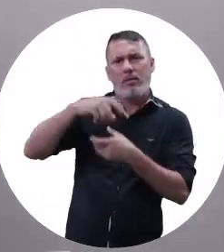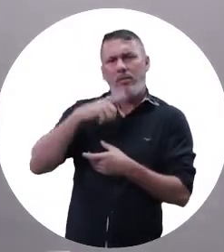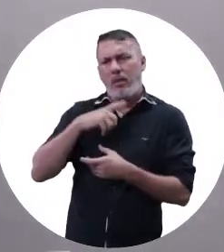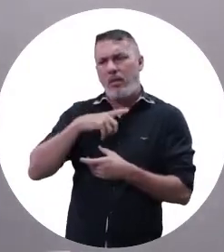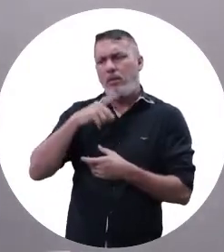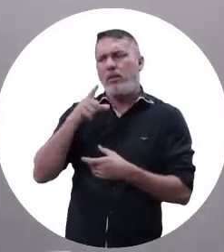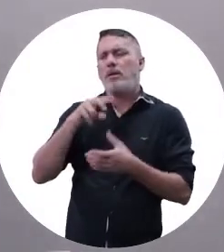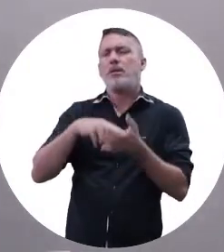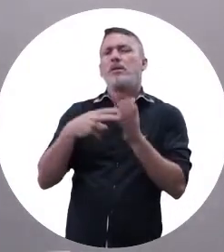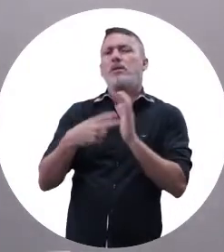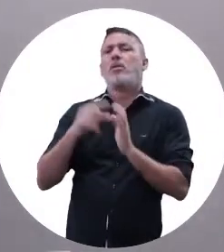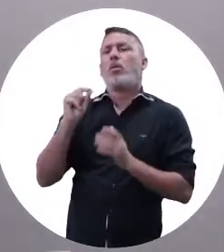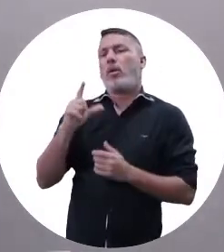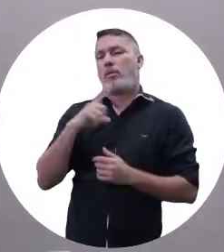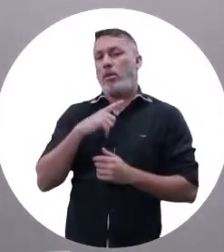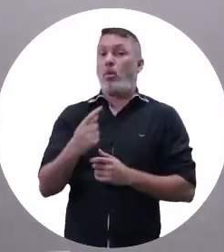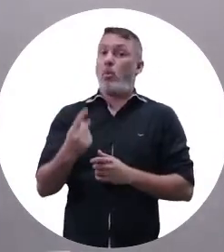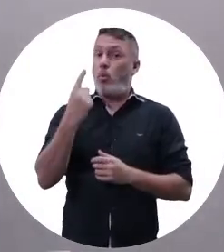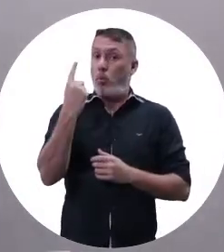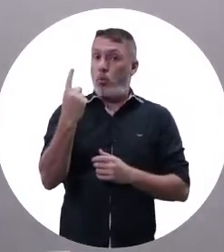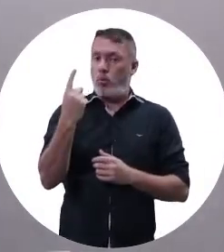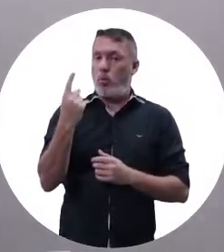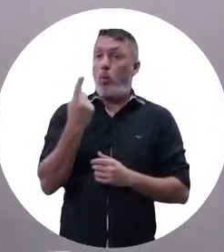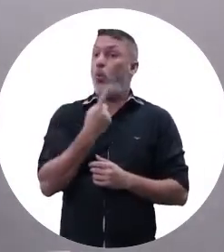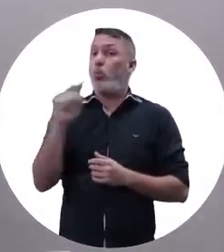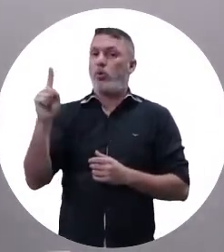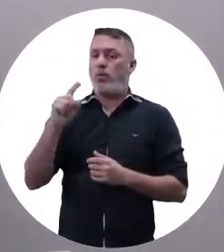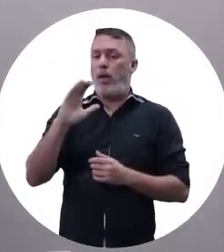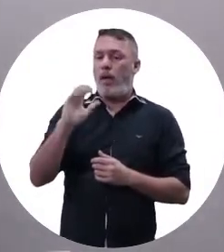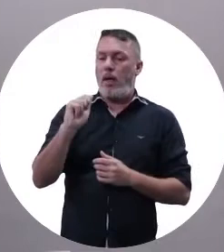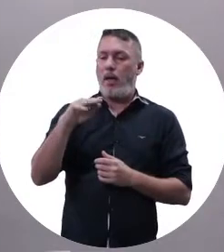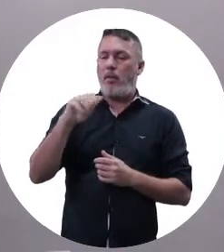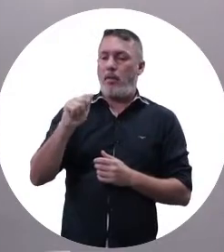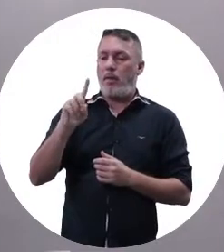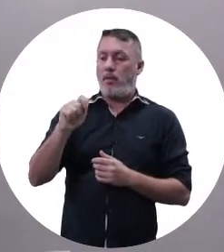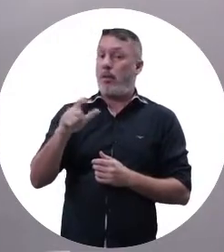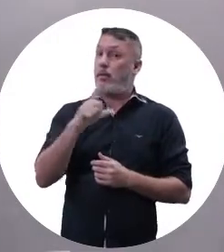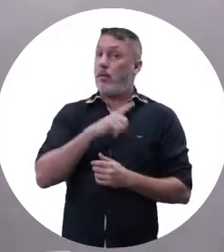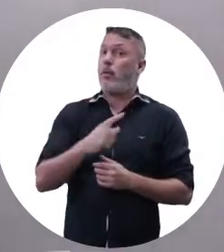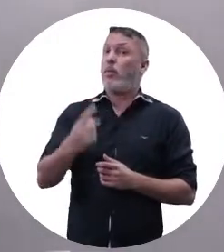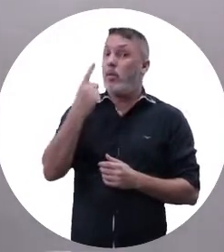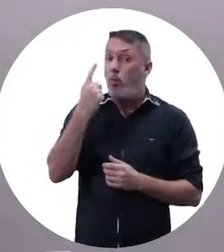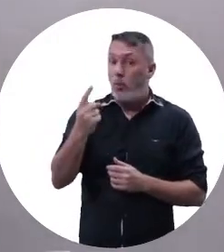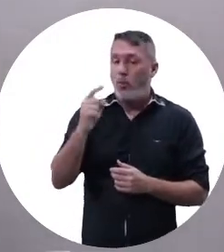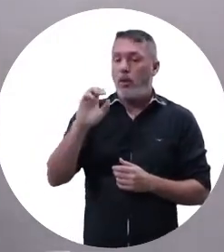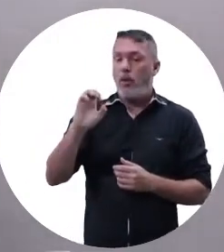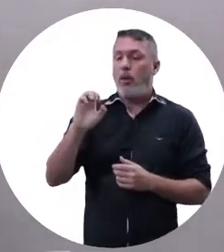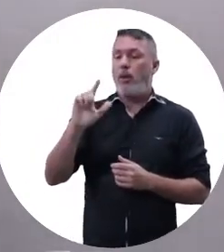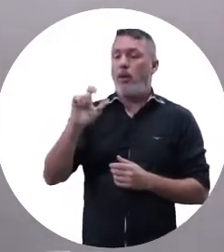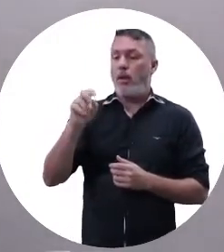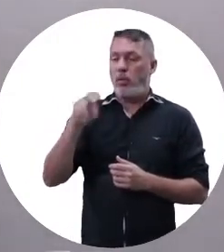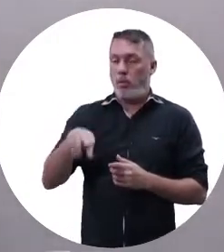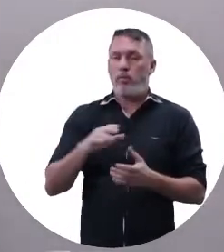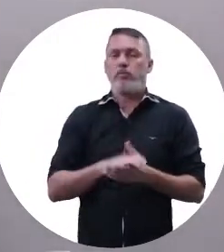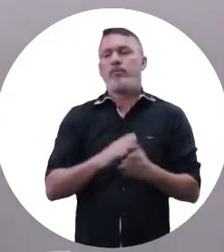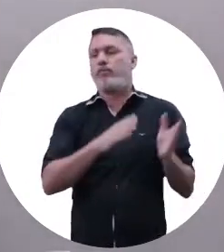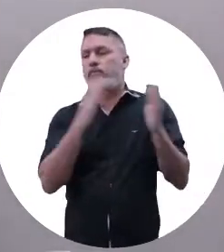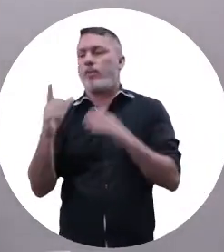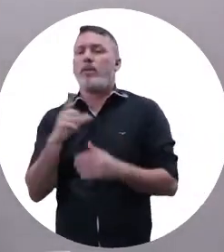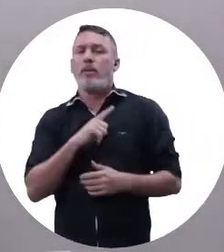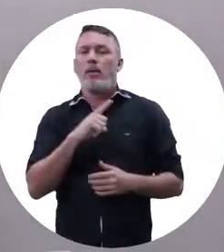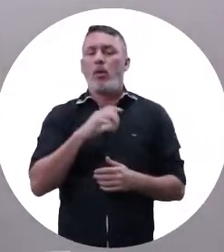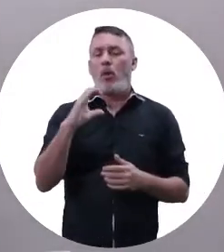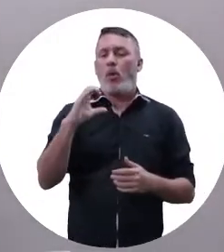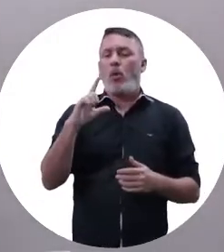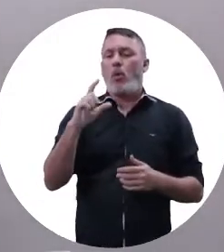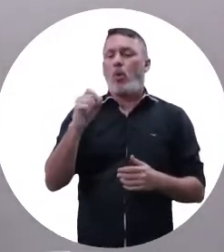ele possui um elétron na sua última camada. Ok? Eu tenho cloro. O cloro